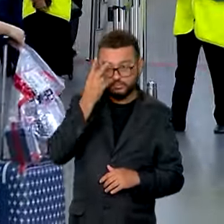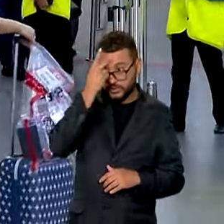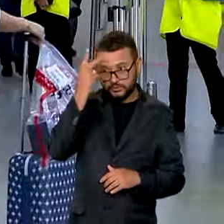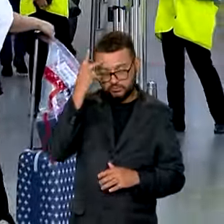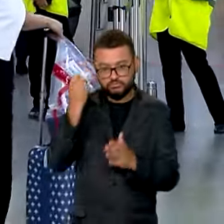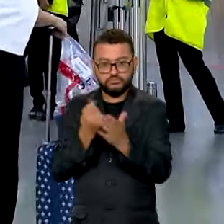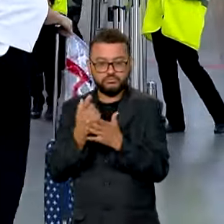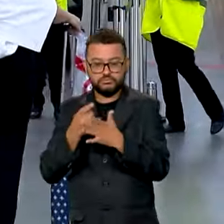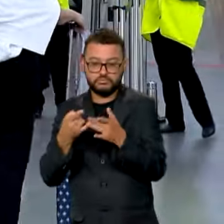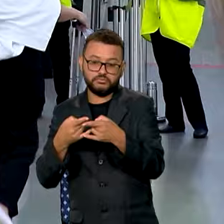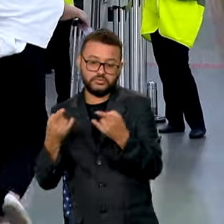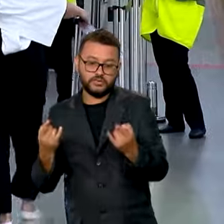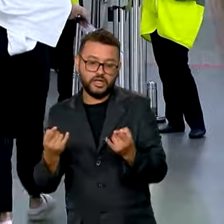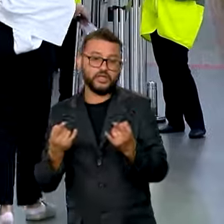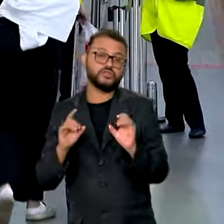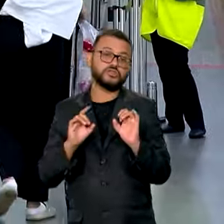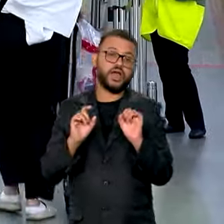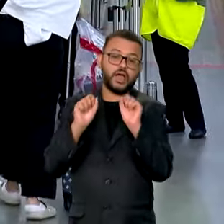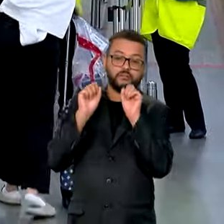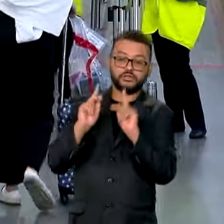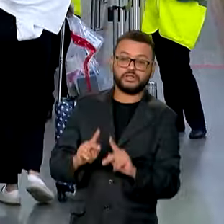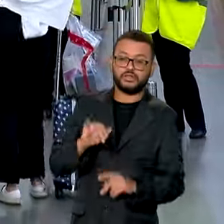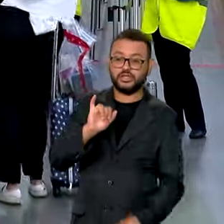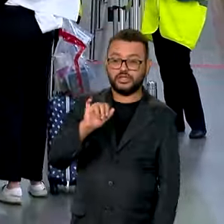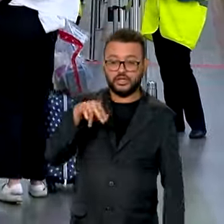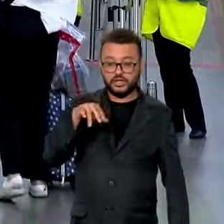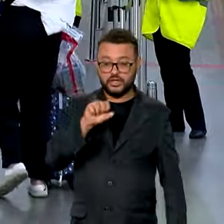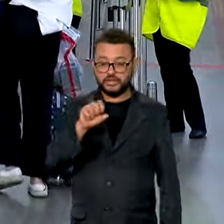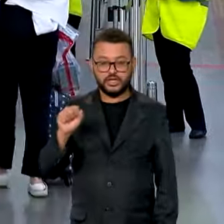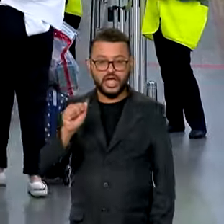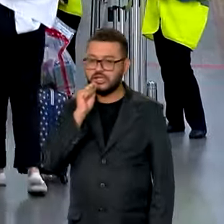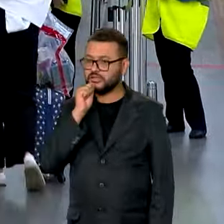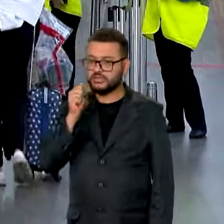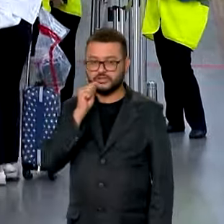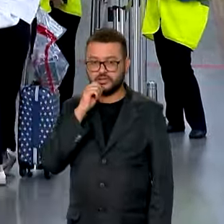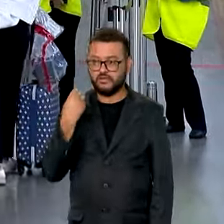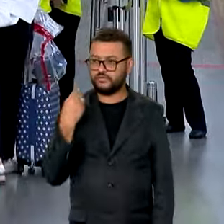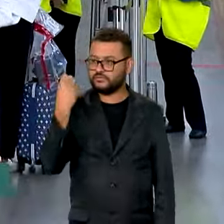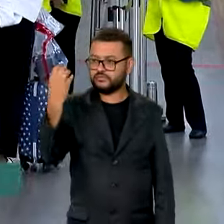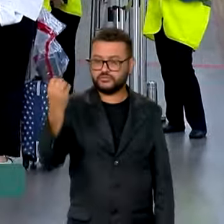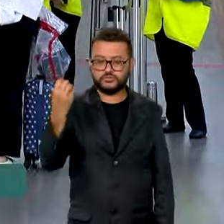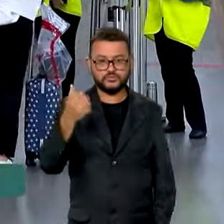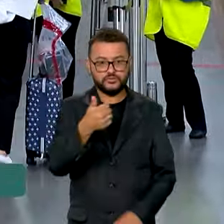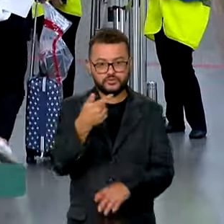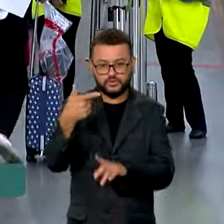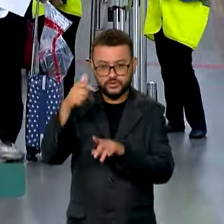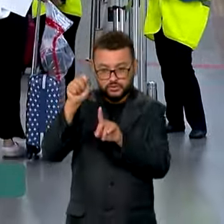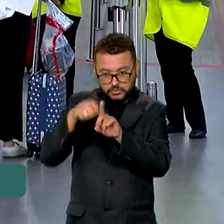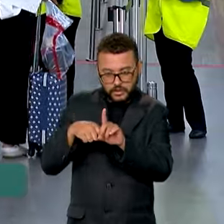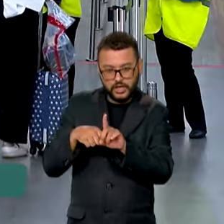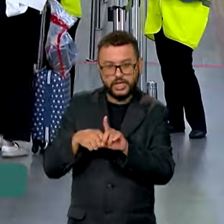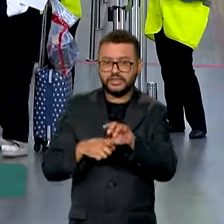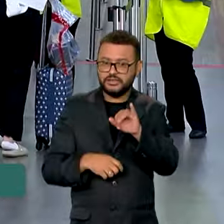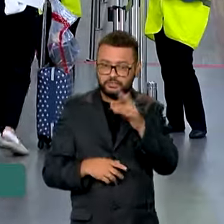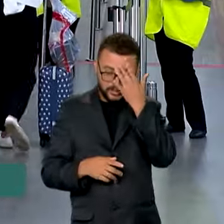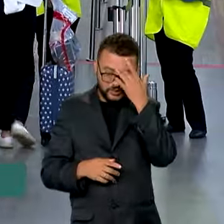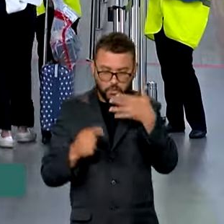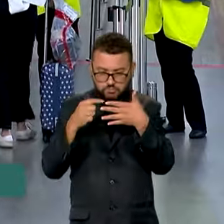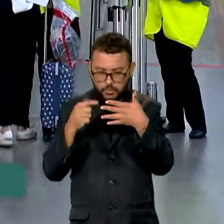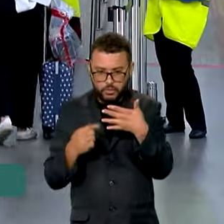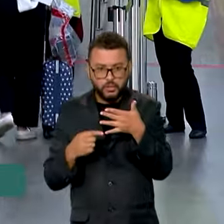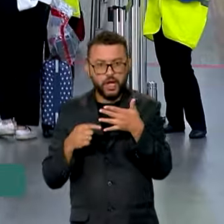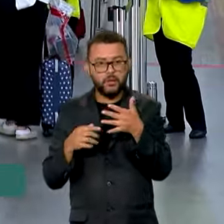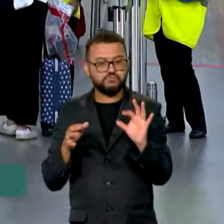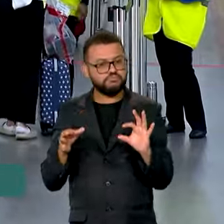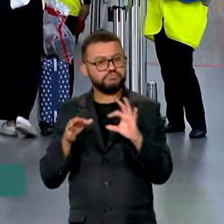poderão ser emitidos por aposentados do INSS que não viajaram nos últimos 12 meses. Quem se encaixar nos